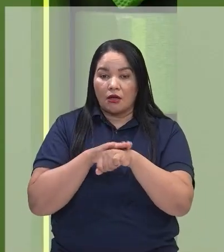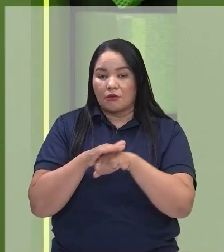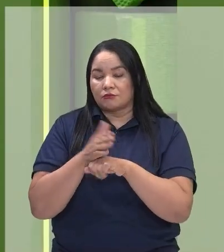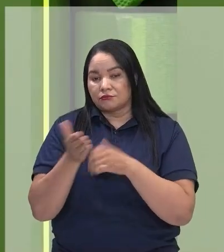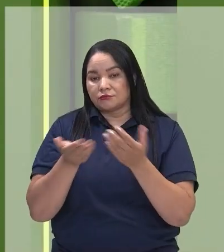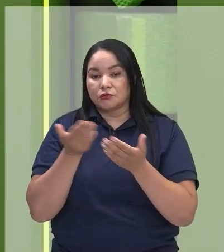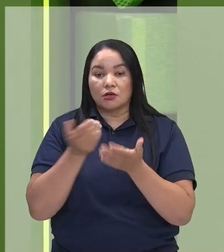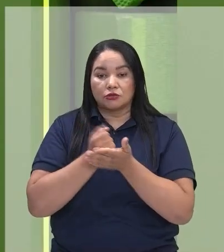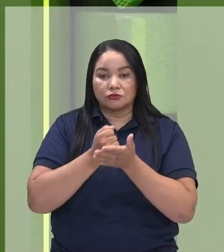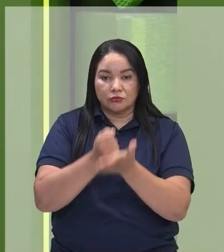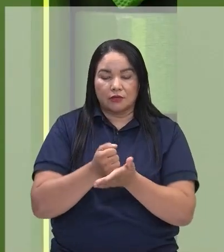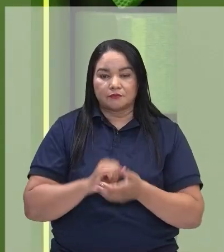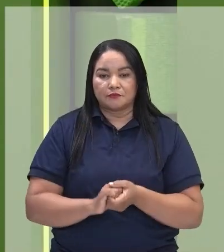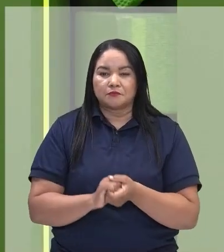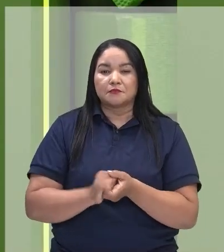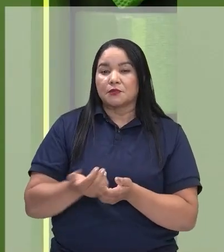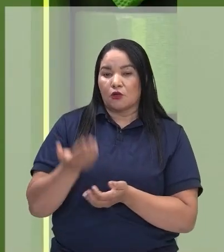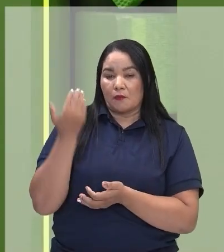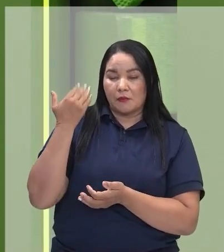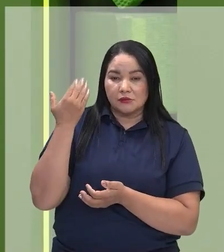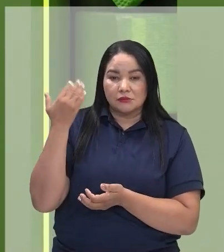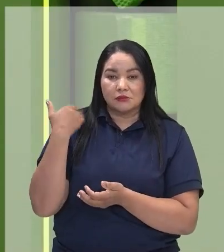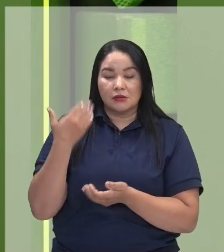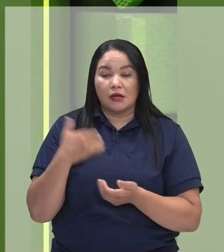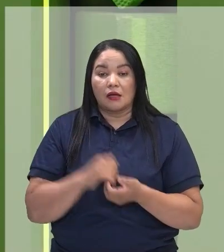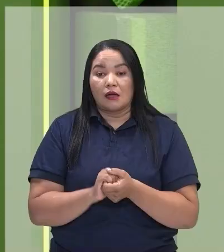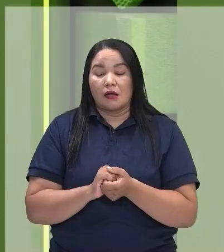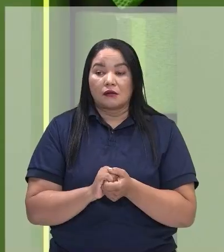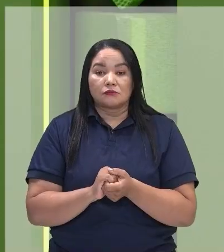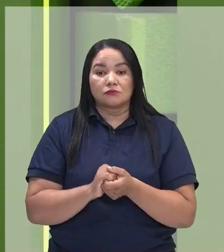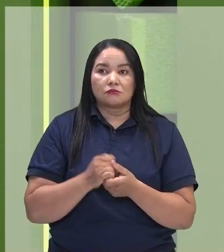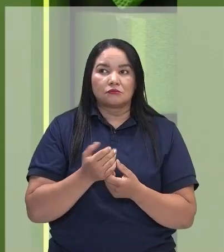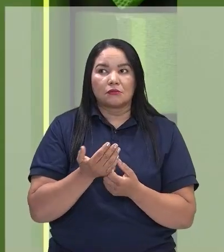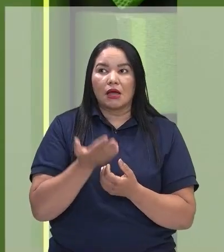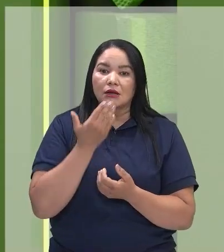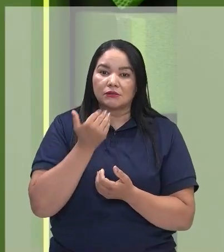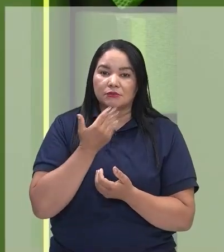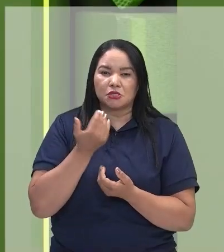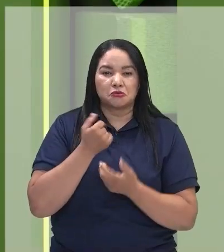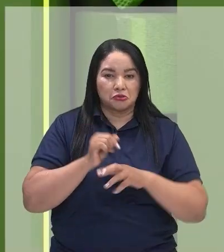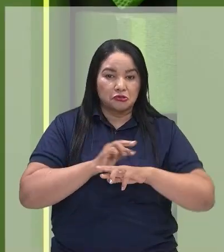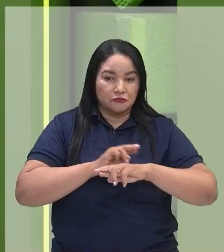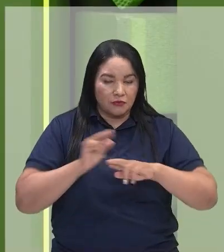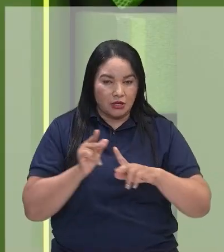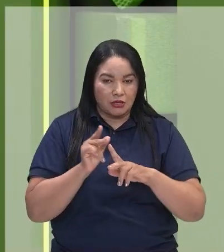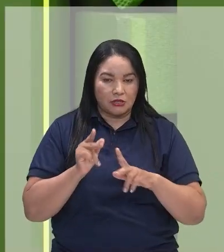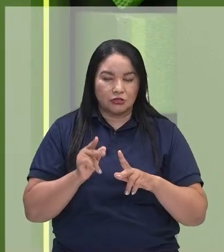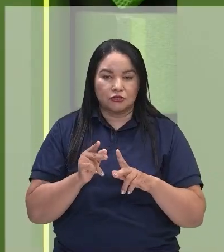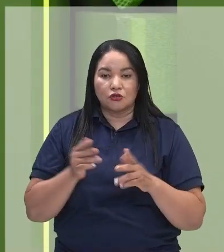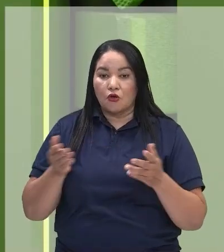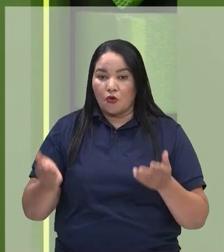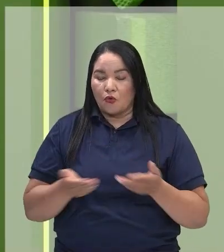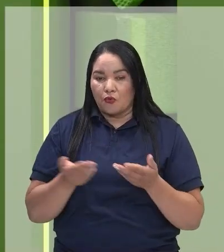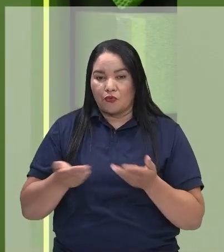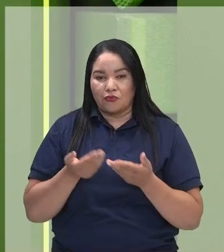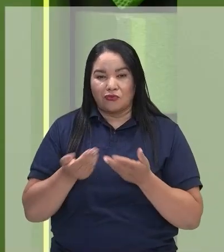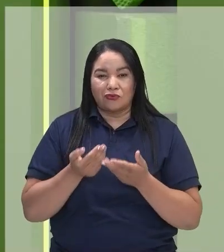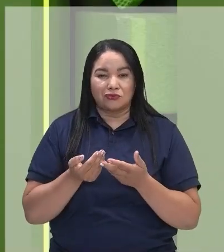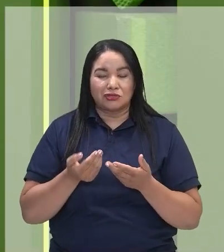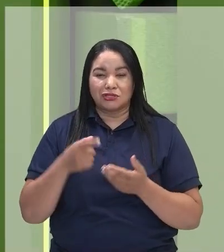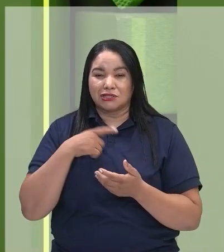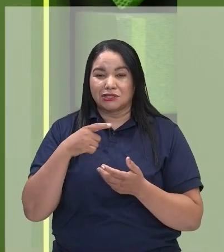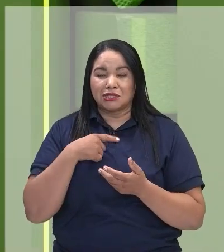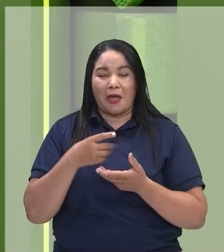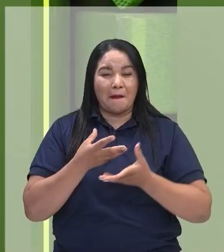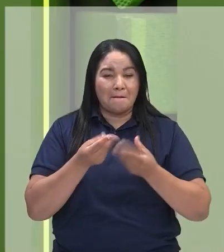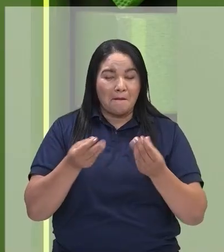acontece? Antigamente, né, a disponibilidade de alimentos não era como é hoje, e atualmente a gente tem uma disponibilidade